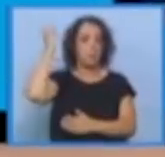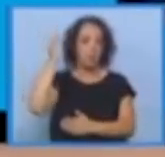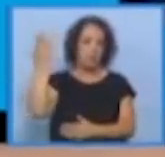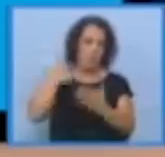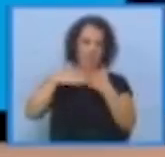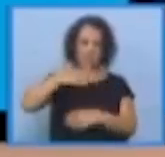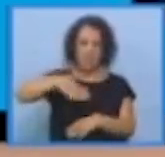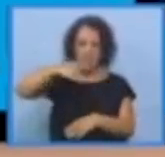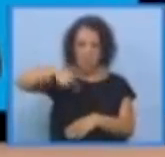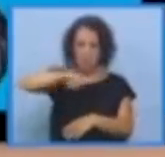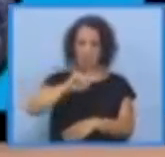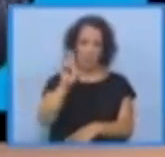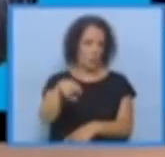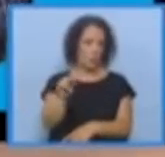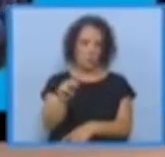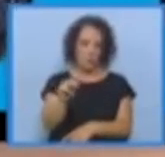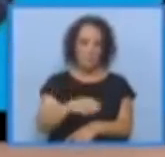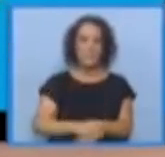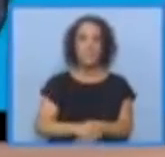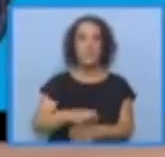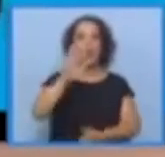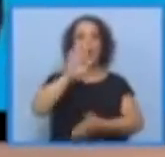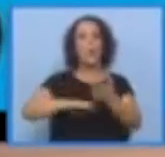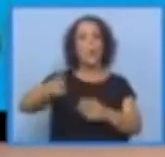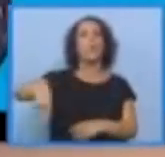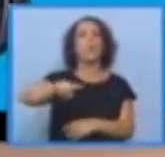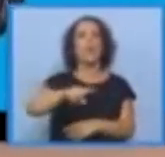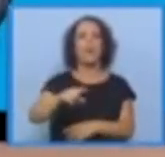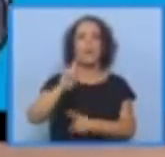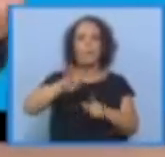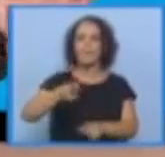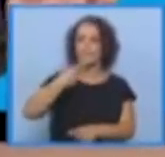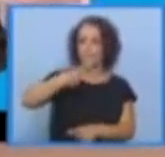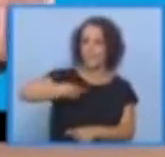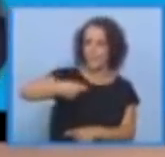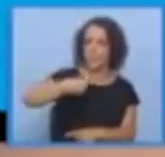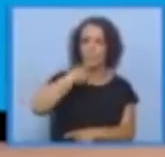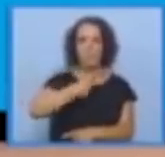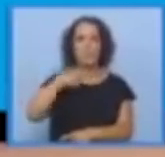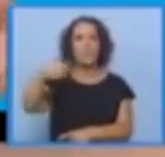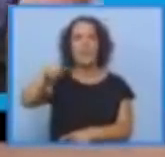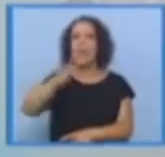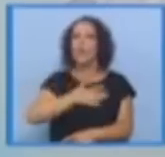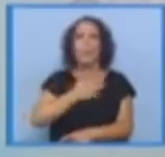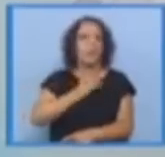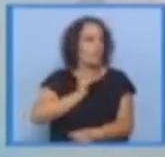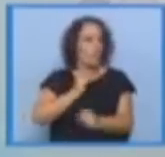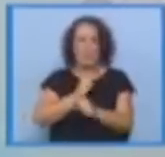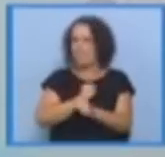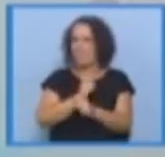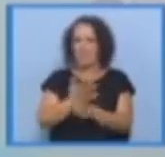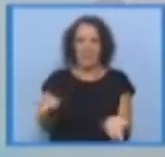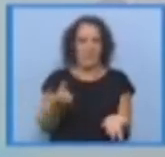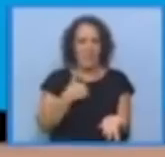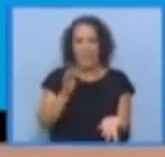essa idade, e os meus colegas começavam a fazer perguntas, e não queriam o meu trabalho. Eu pensei, é inútil ser